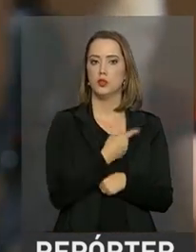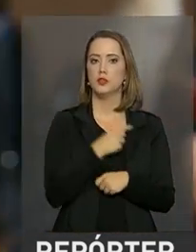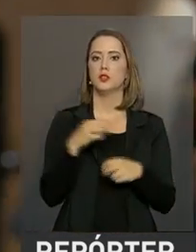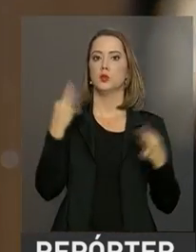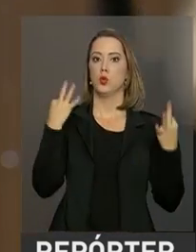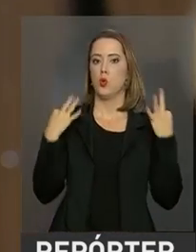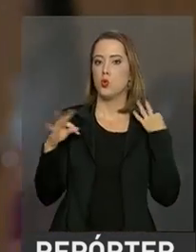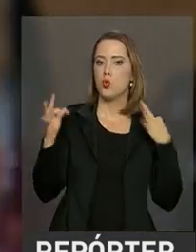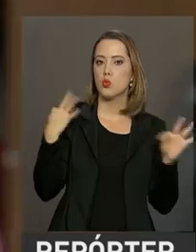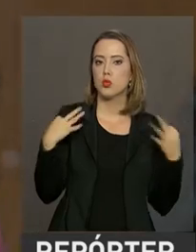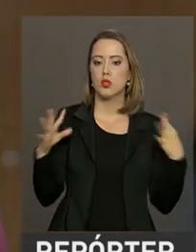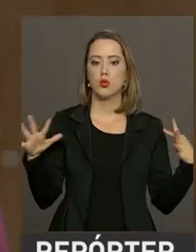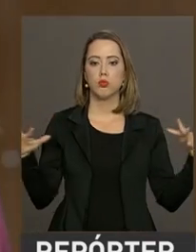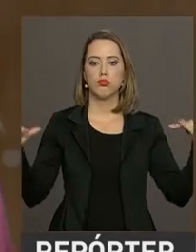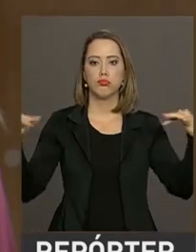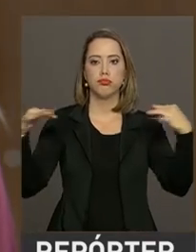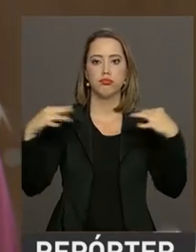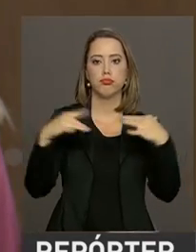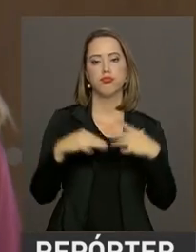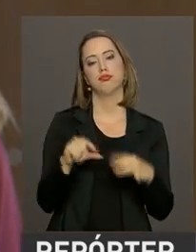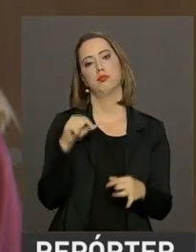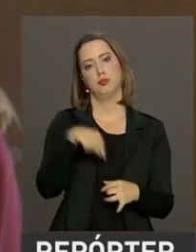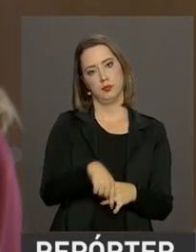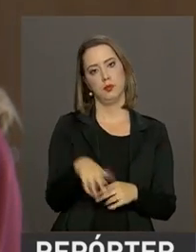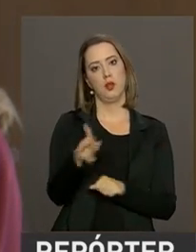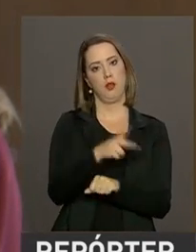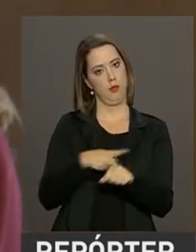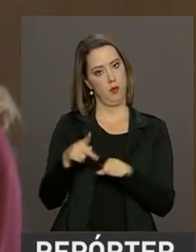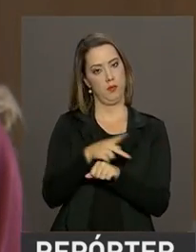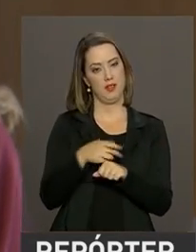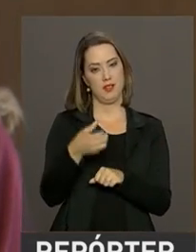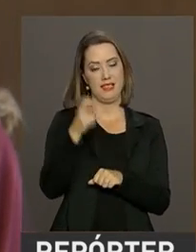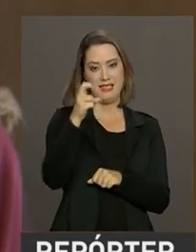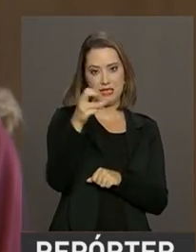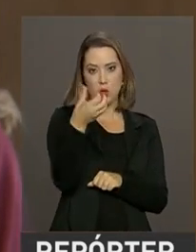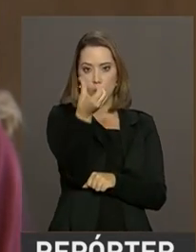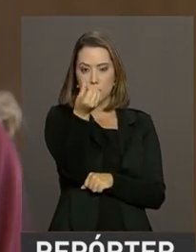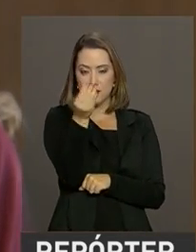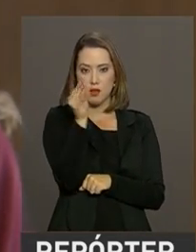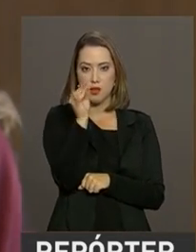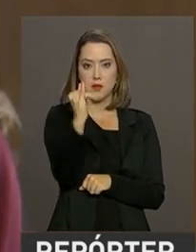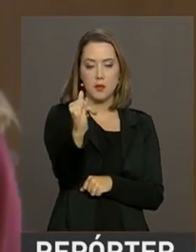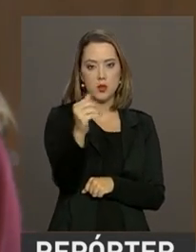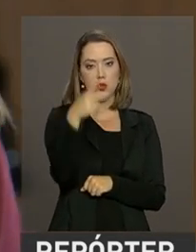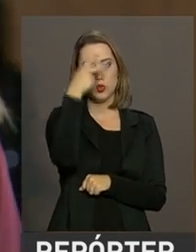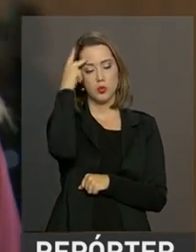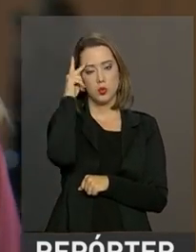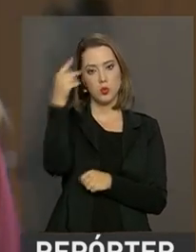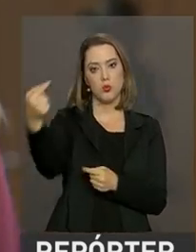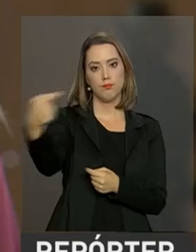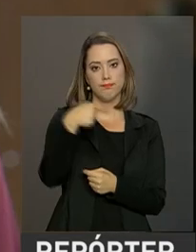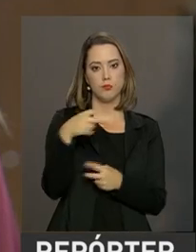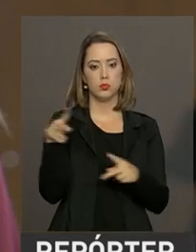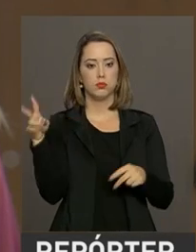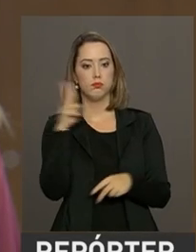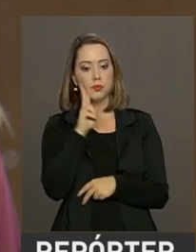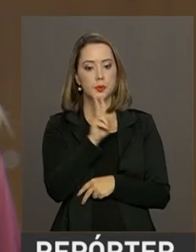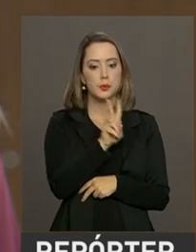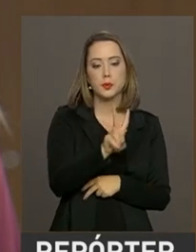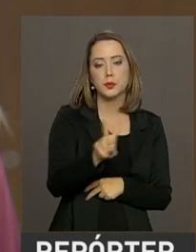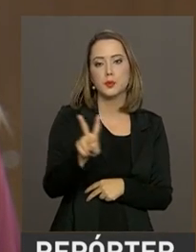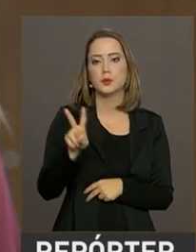turístico por qu porque cinco quase 6 bilhões quem sabe 6 bilhões de pessoas vão ver o que está